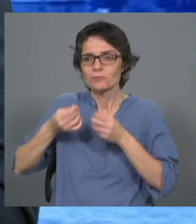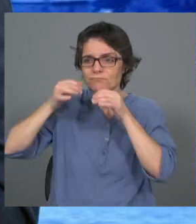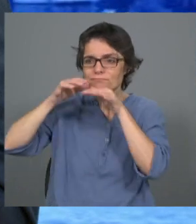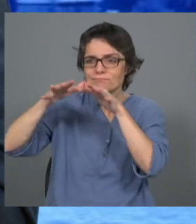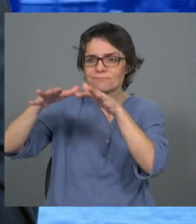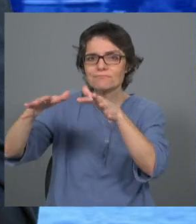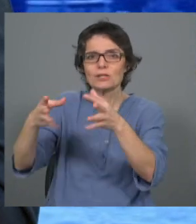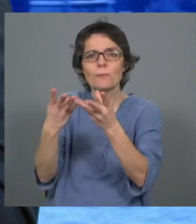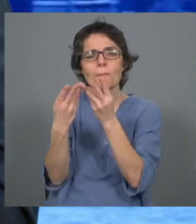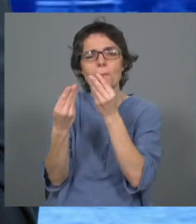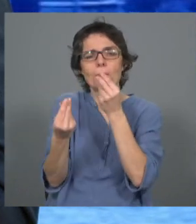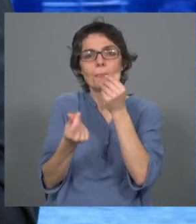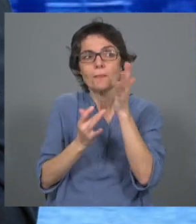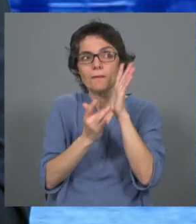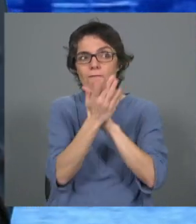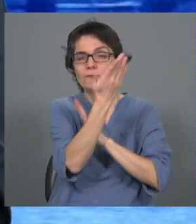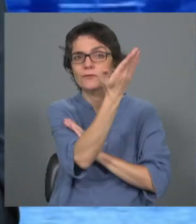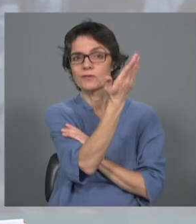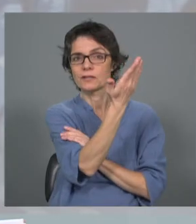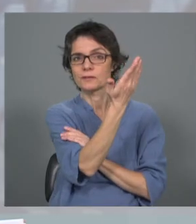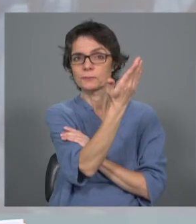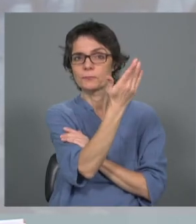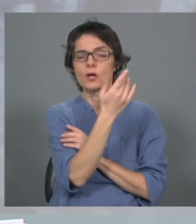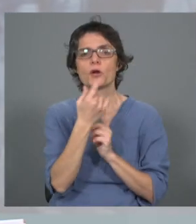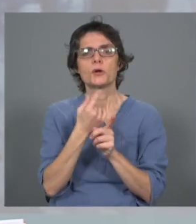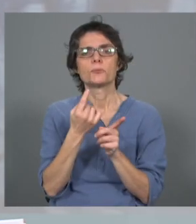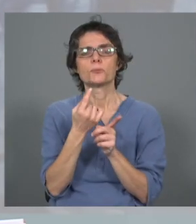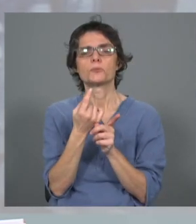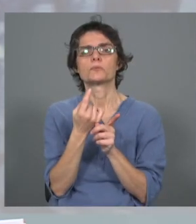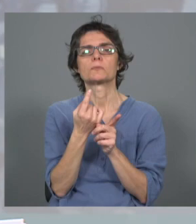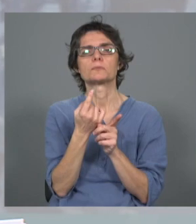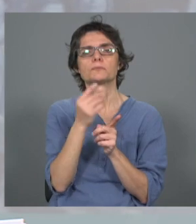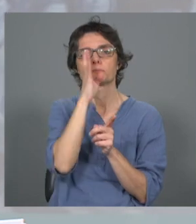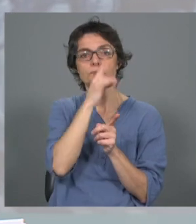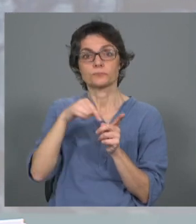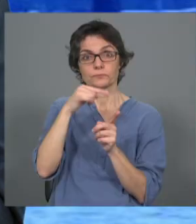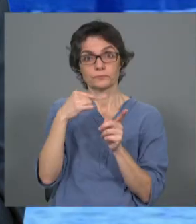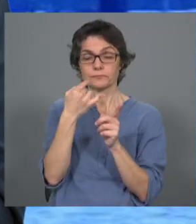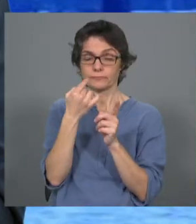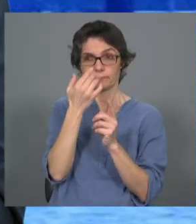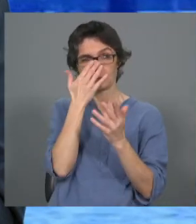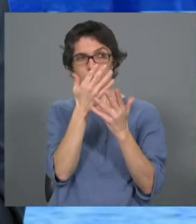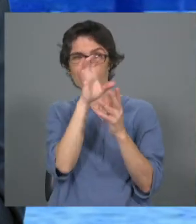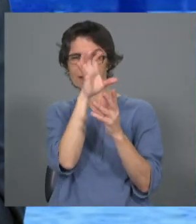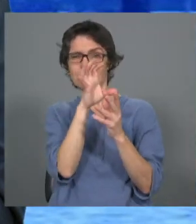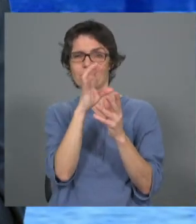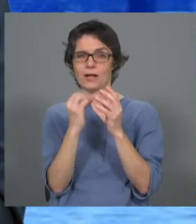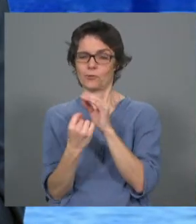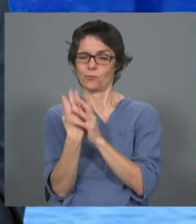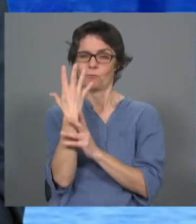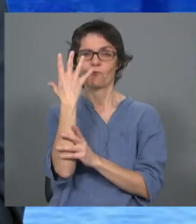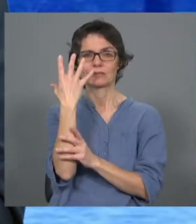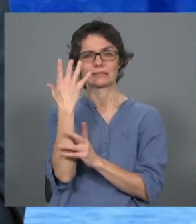Cristo. Porque, no fundo, e pegando também um bocadinho nesta imagem da videira, as videiras